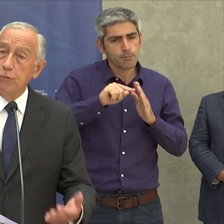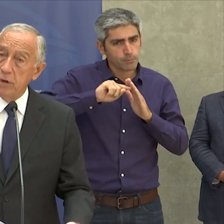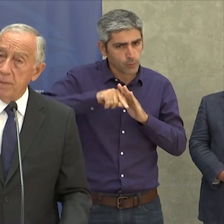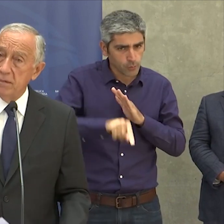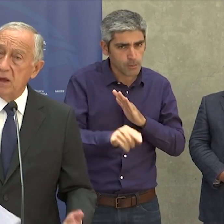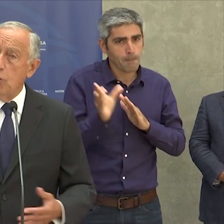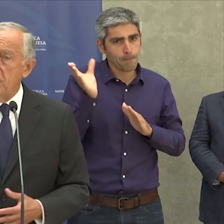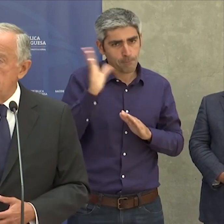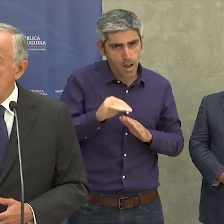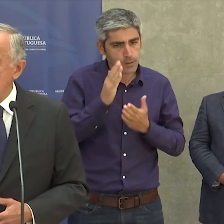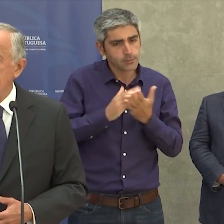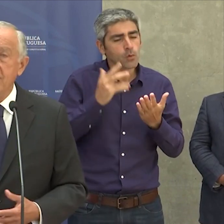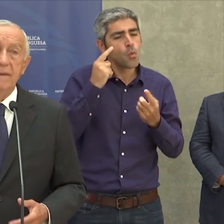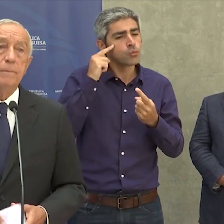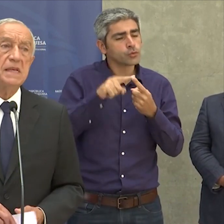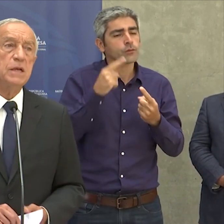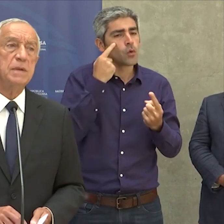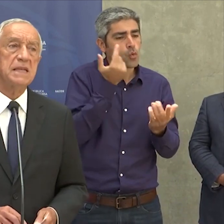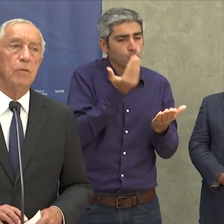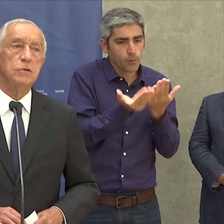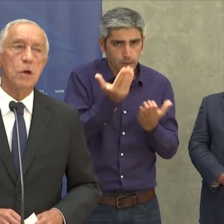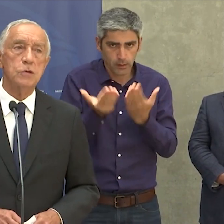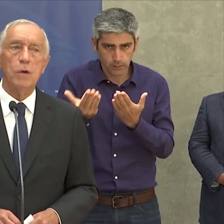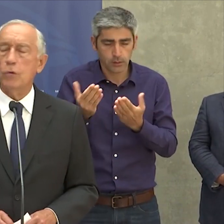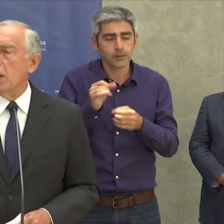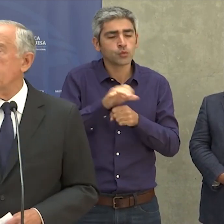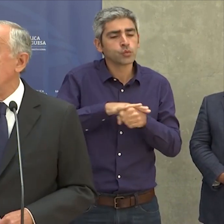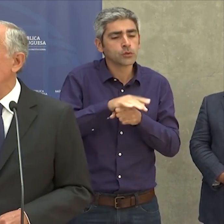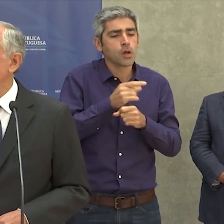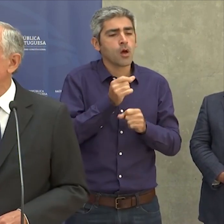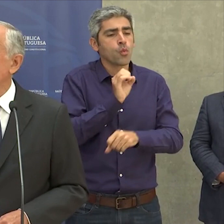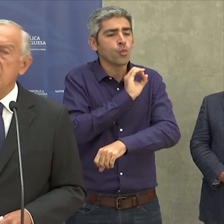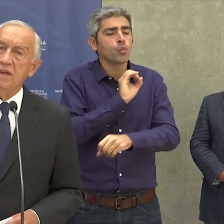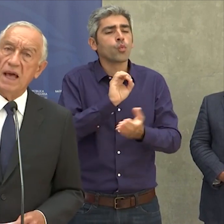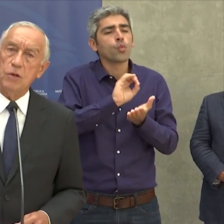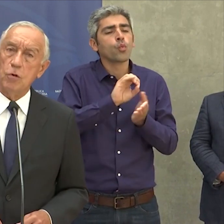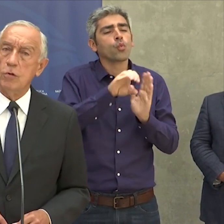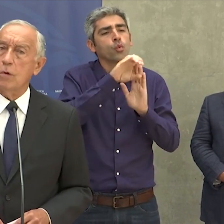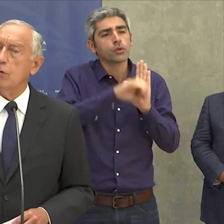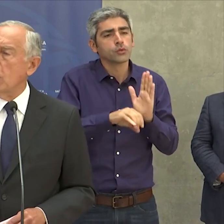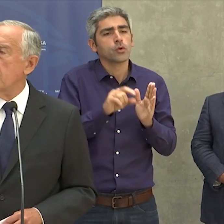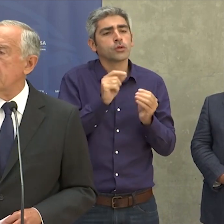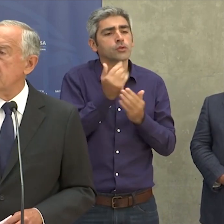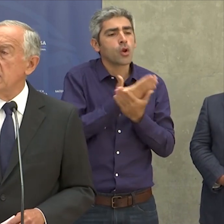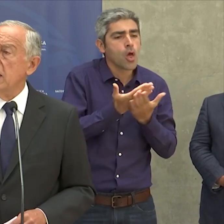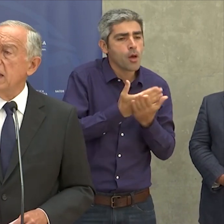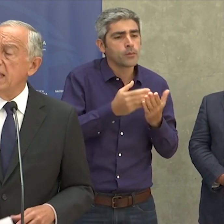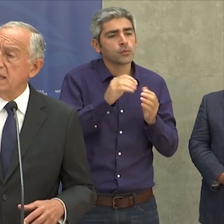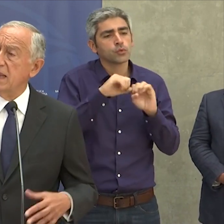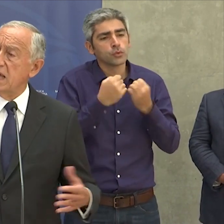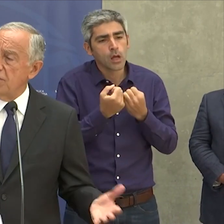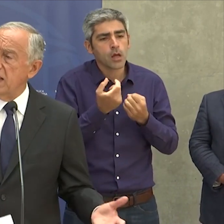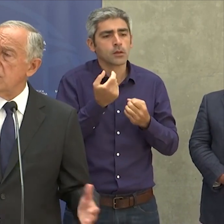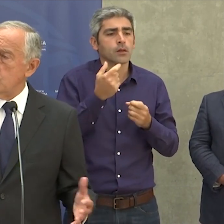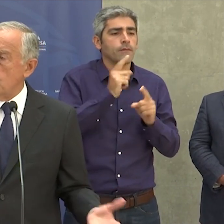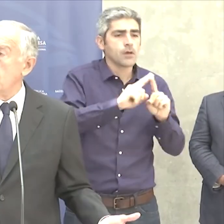o aprofundamento da comparação da situação socioeconómica e de atividades socioeconómicas